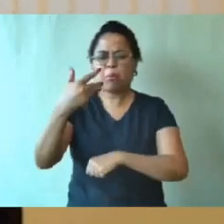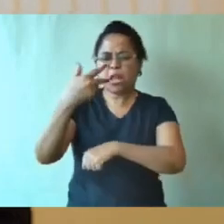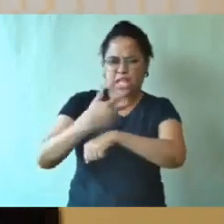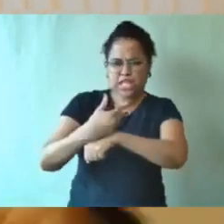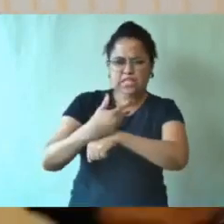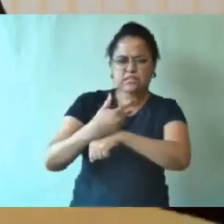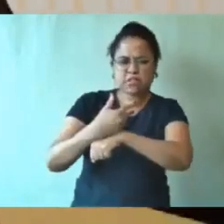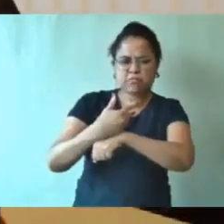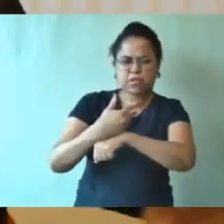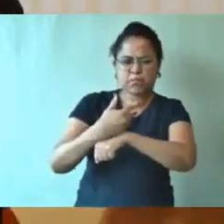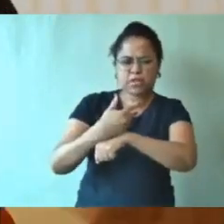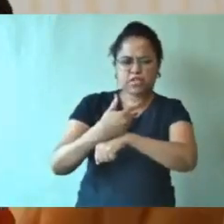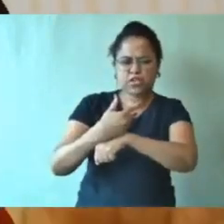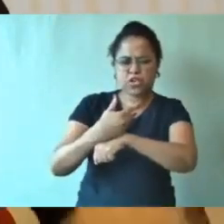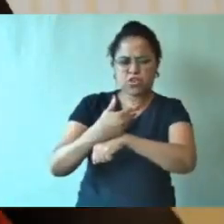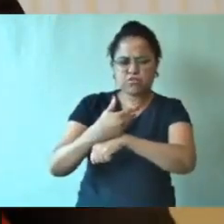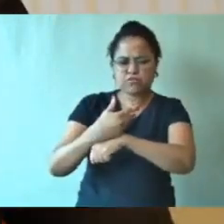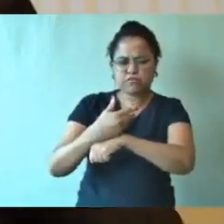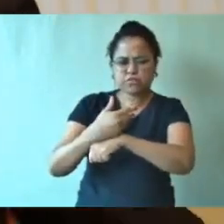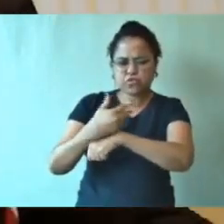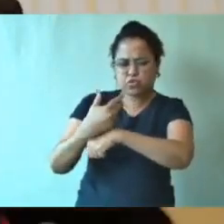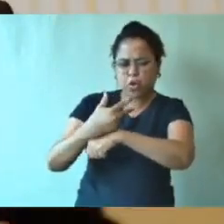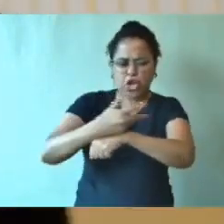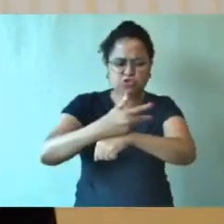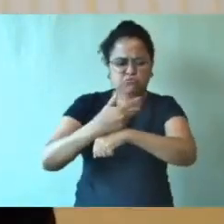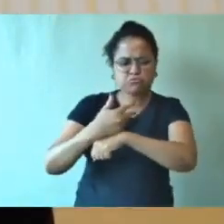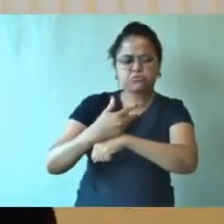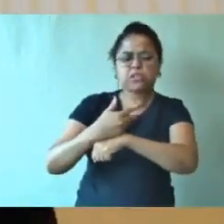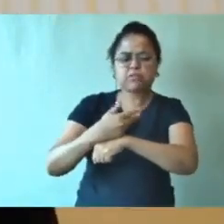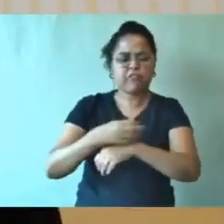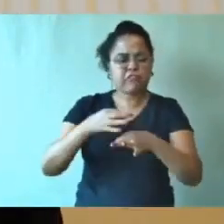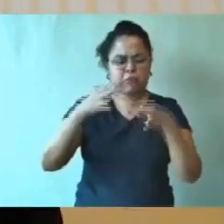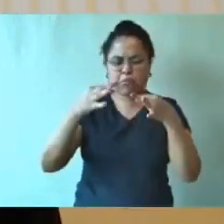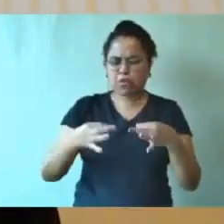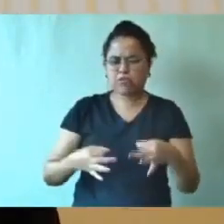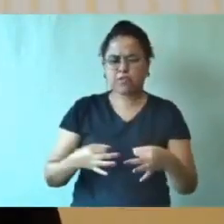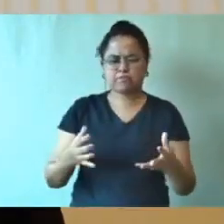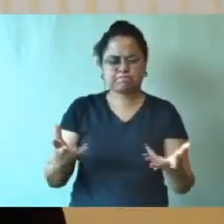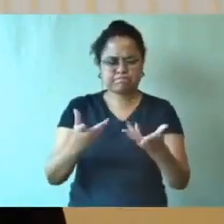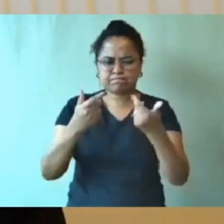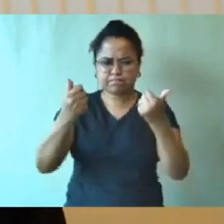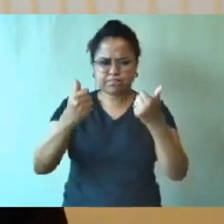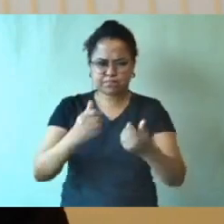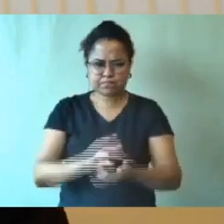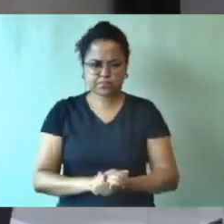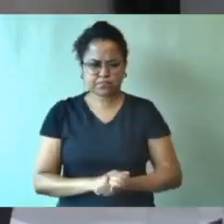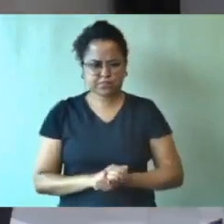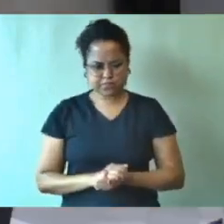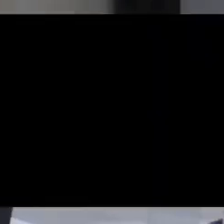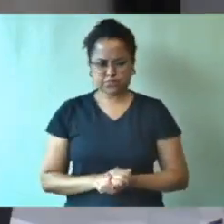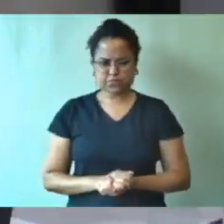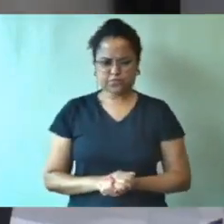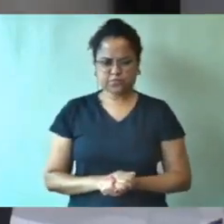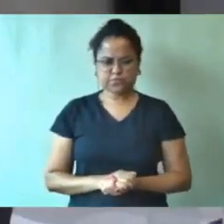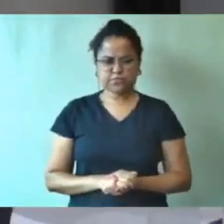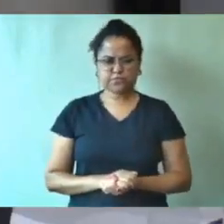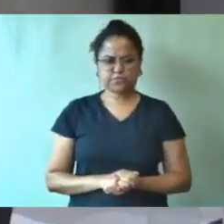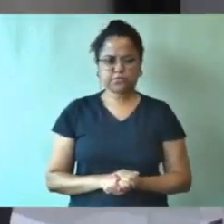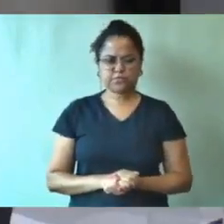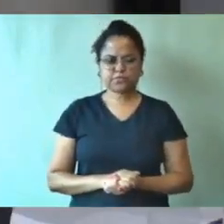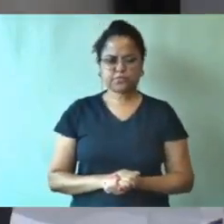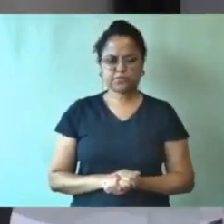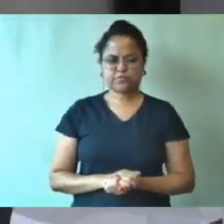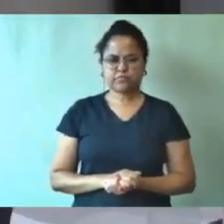pouquinho aí. Ótimo, agora ficou perfeito. Maravilha. Bem, vamos lá então.